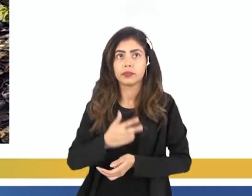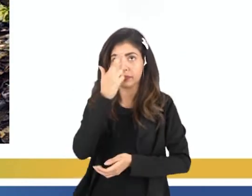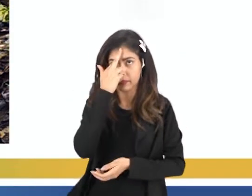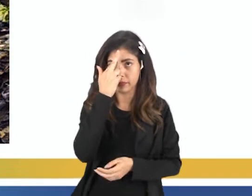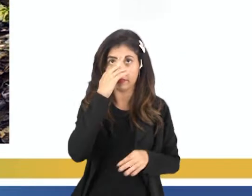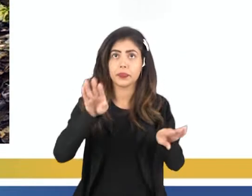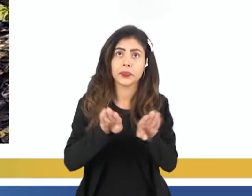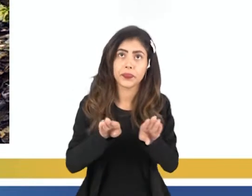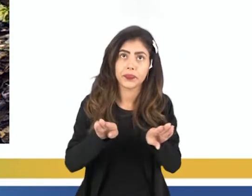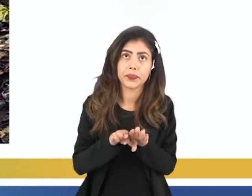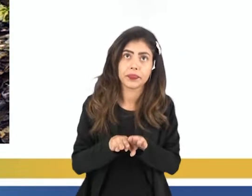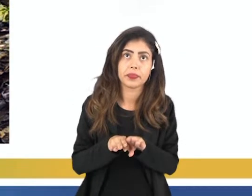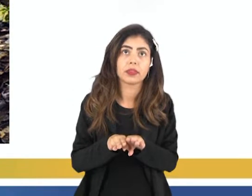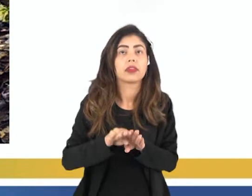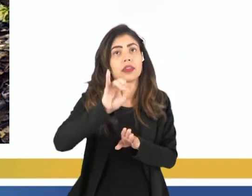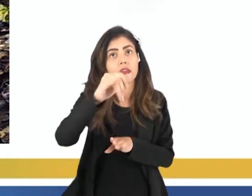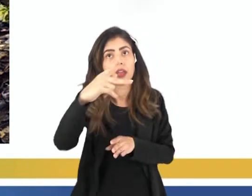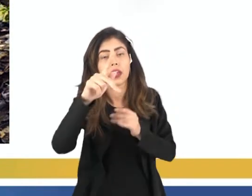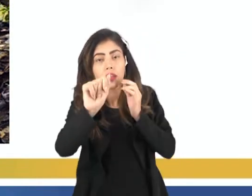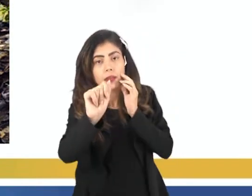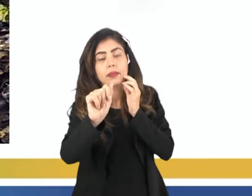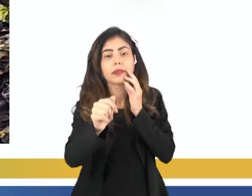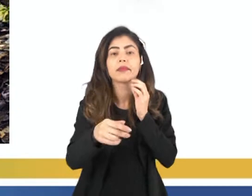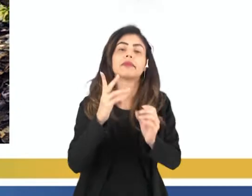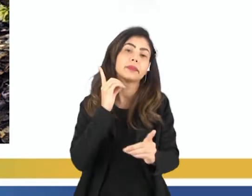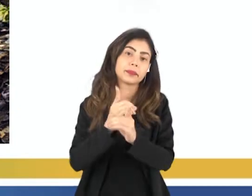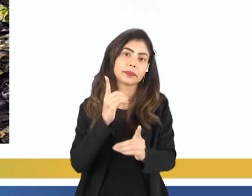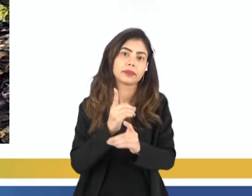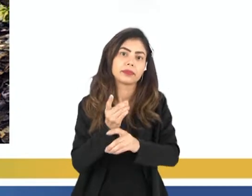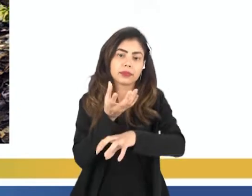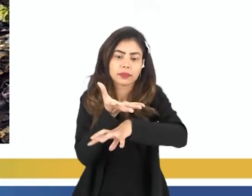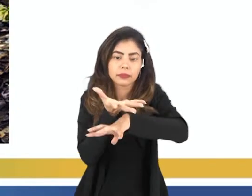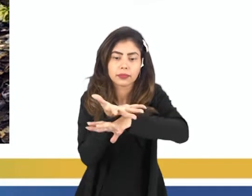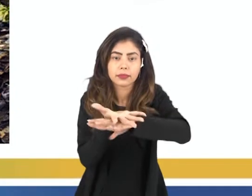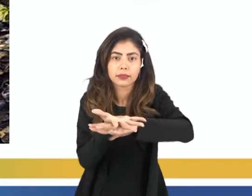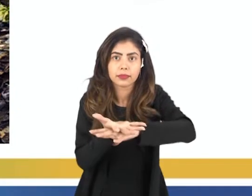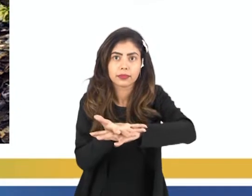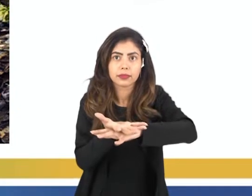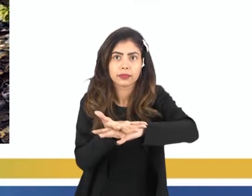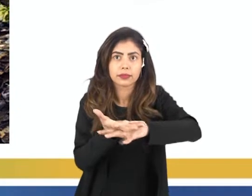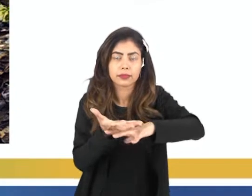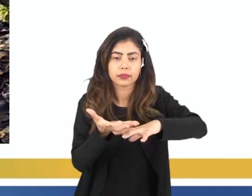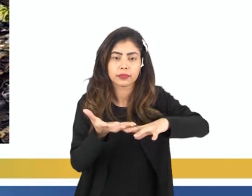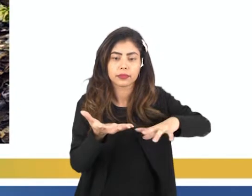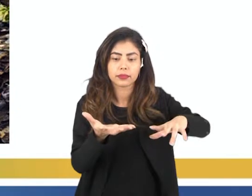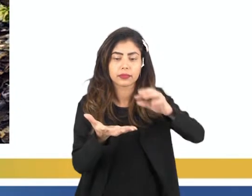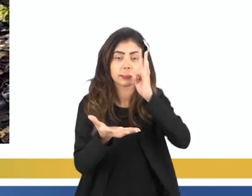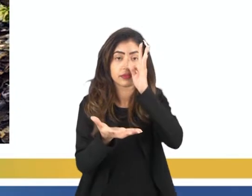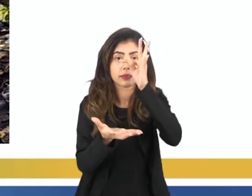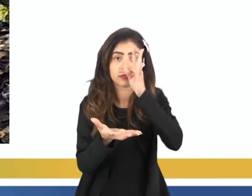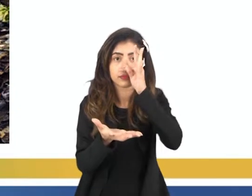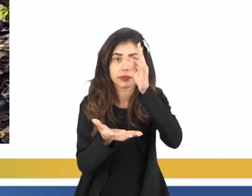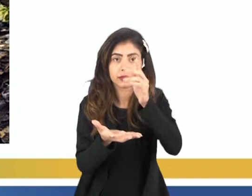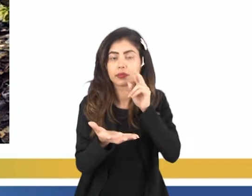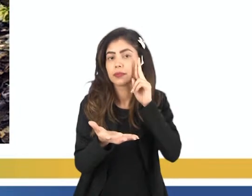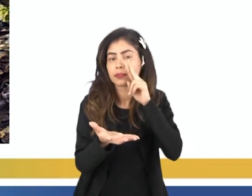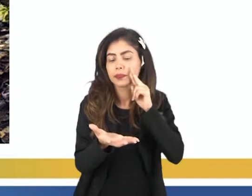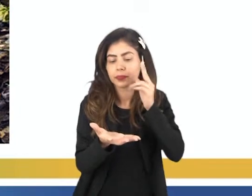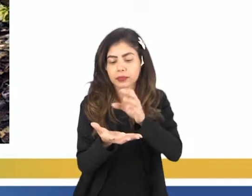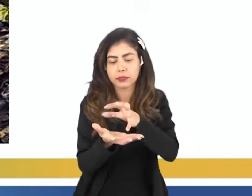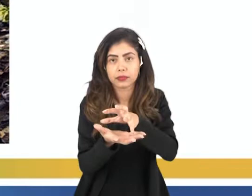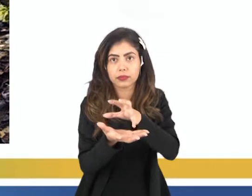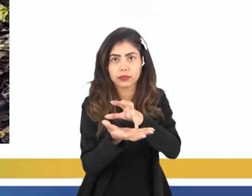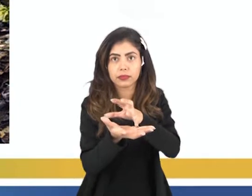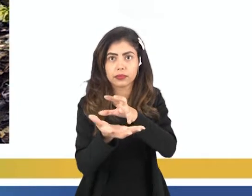nessas áreas. É nas matas de igapó que encontramos a Vitória régia. Marque esse detalhe. A Vitória